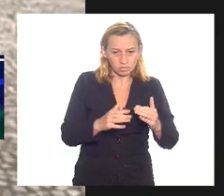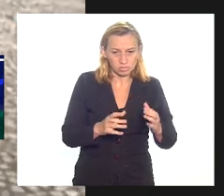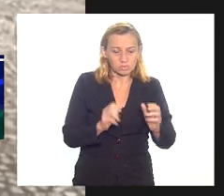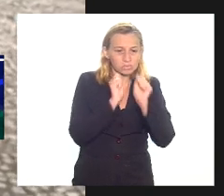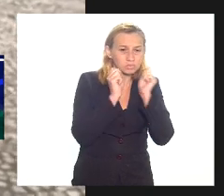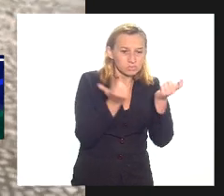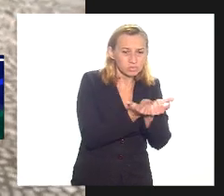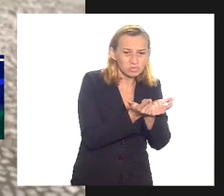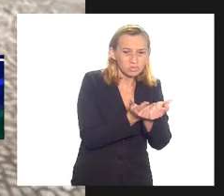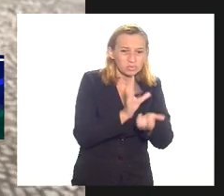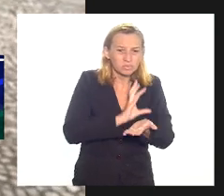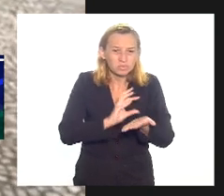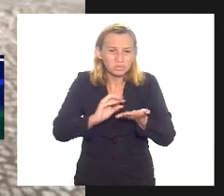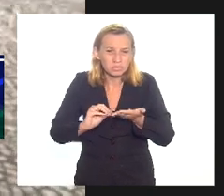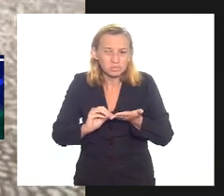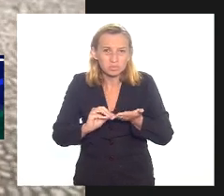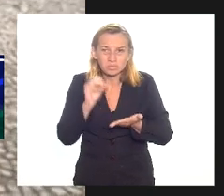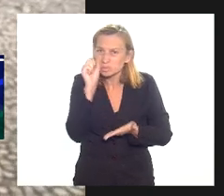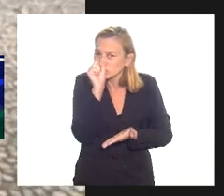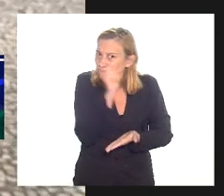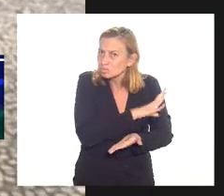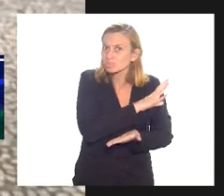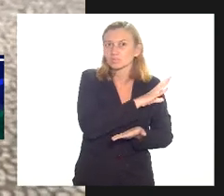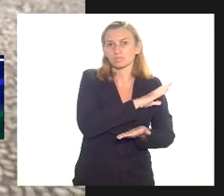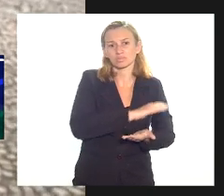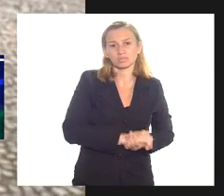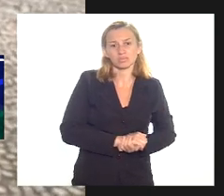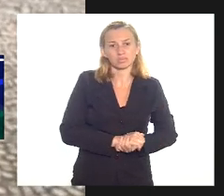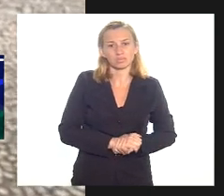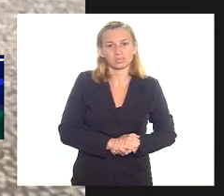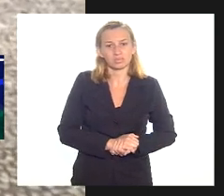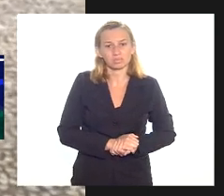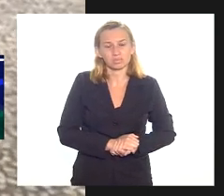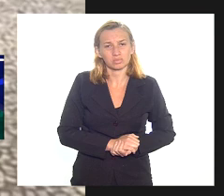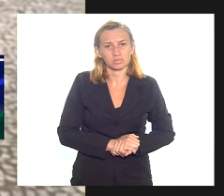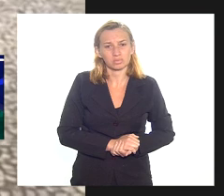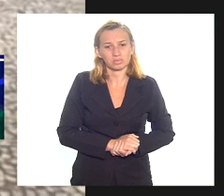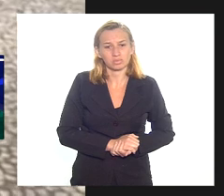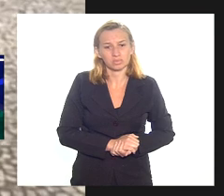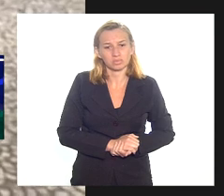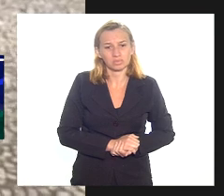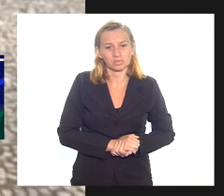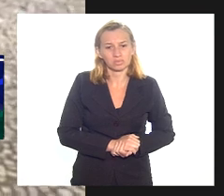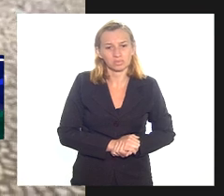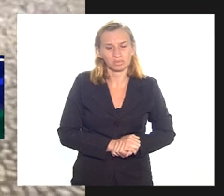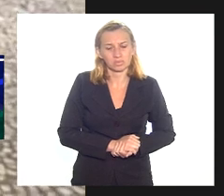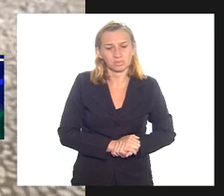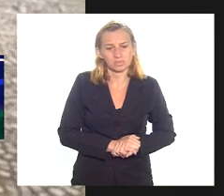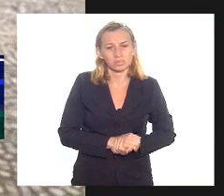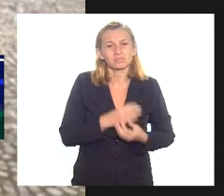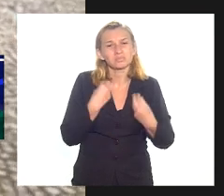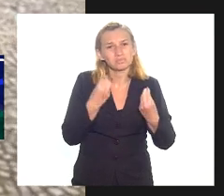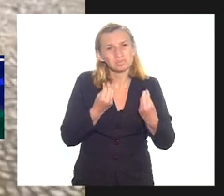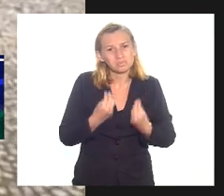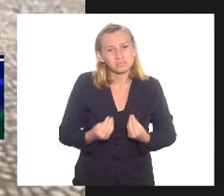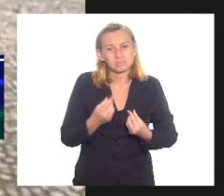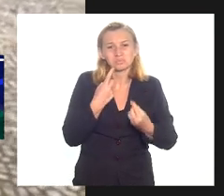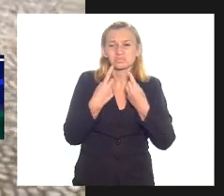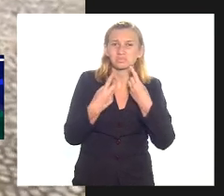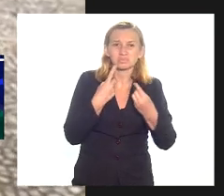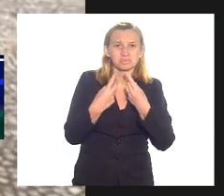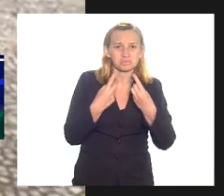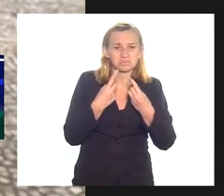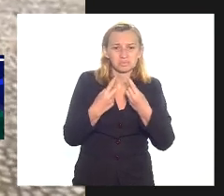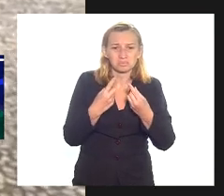uma pauta absolutamente nociva à nossa sociedade. Para que esse tipo de discussão que nos parece